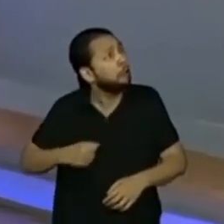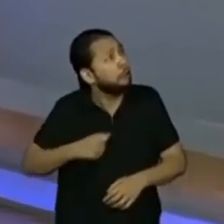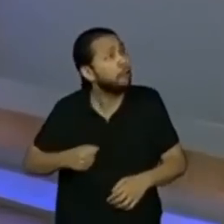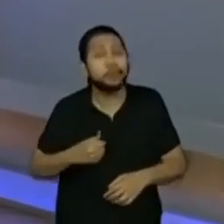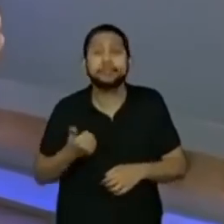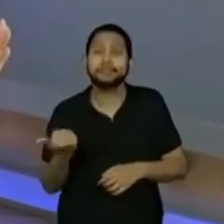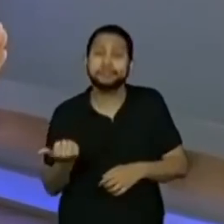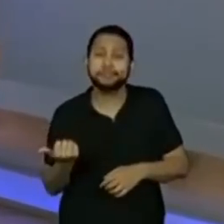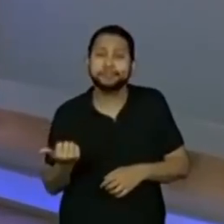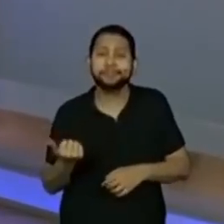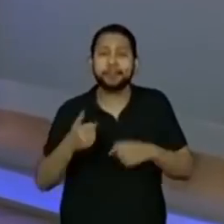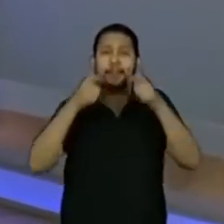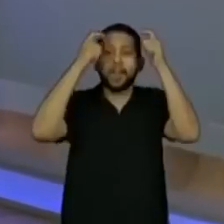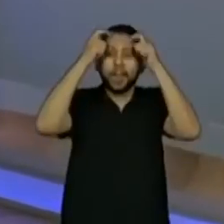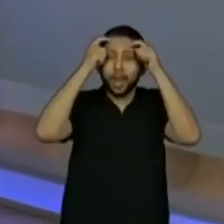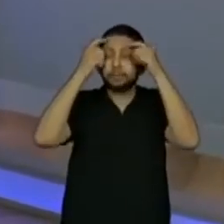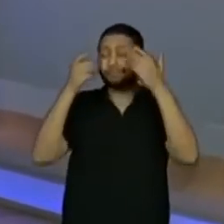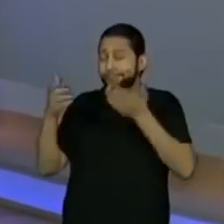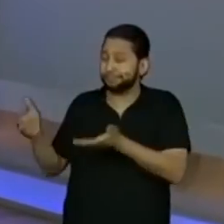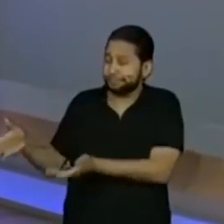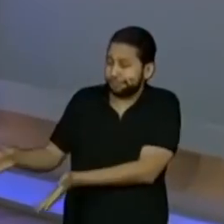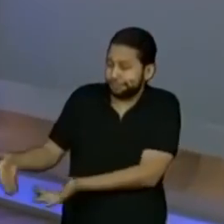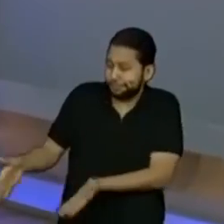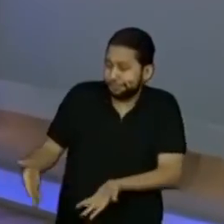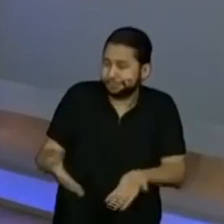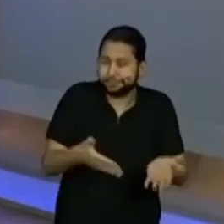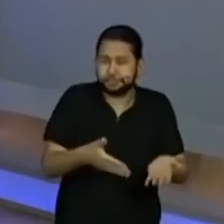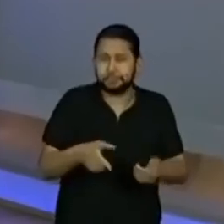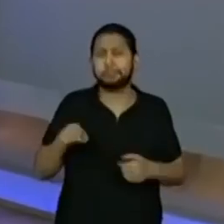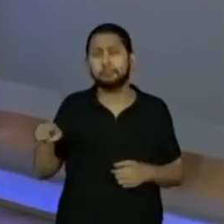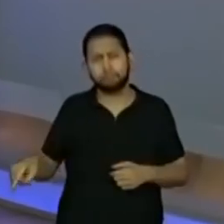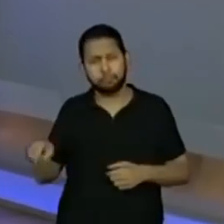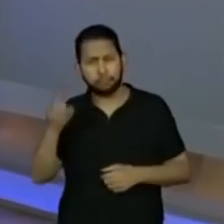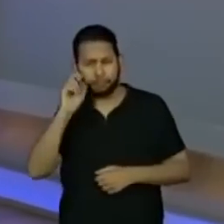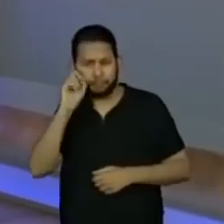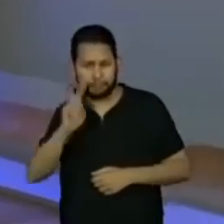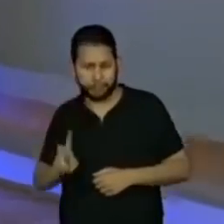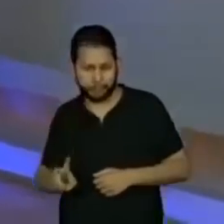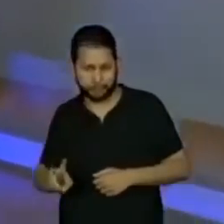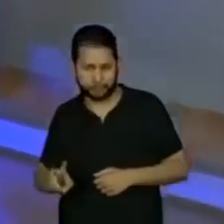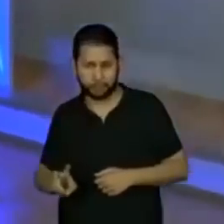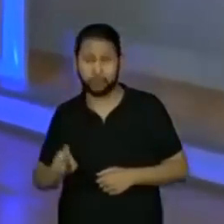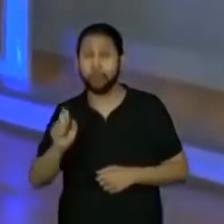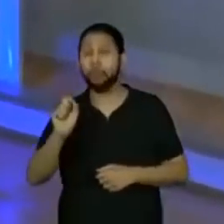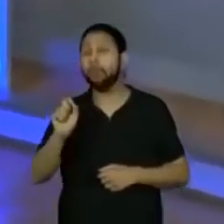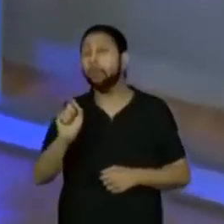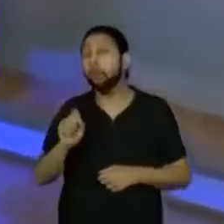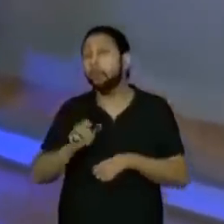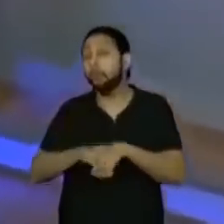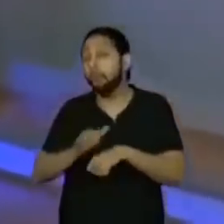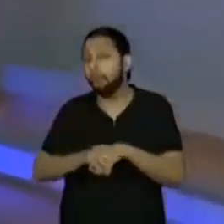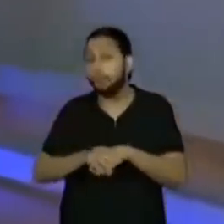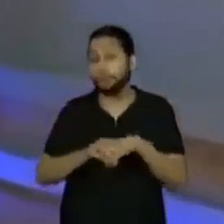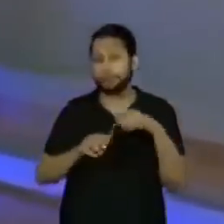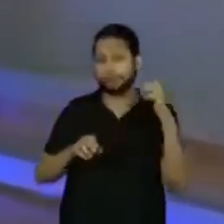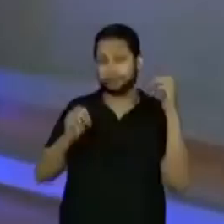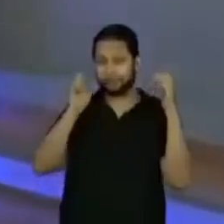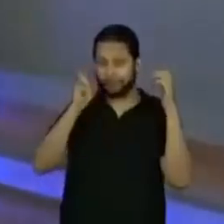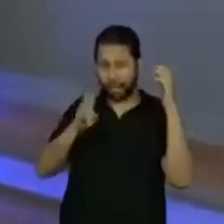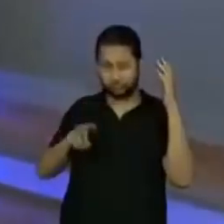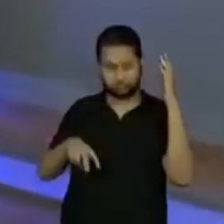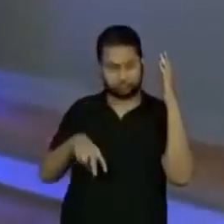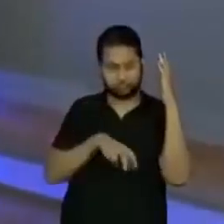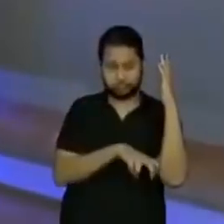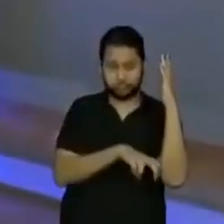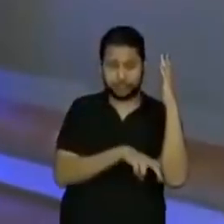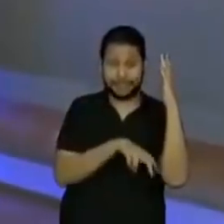que o pai deixou ele ficar lá. E ele era muito esperto. Ele subiu na macieira, debruçou